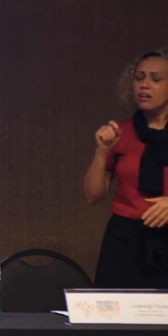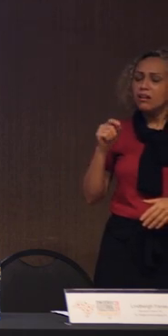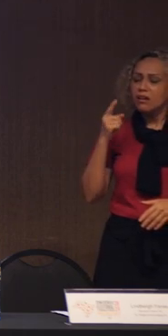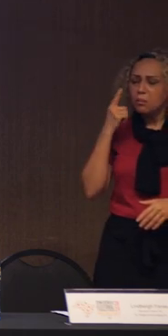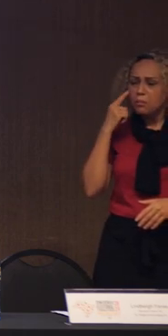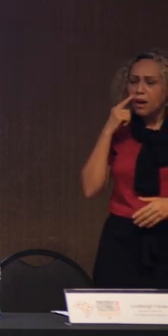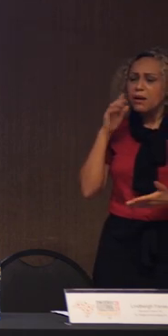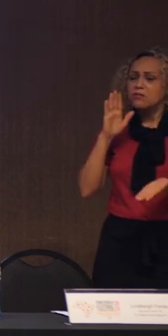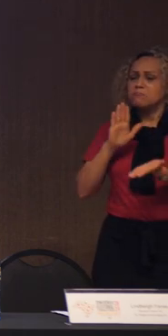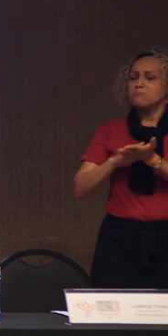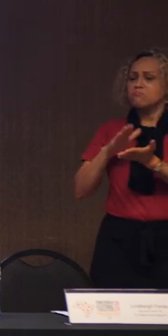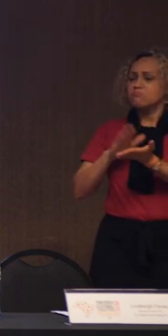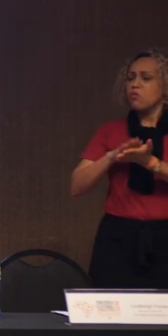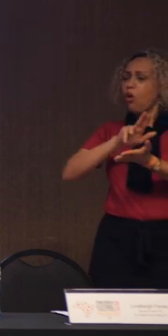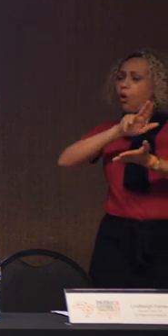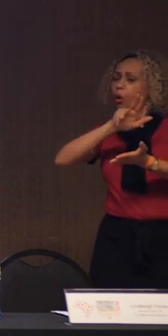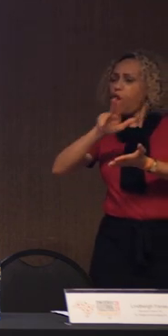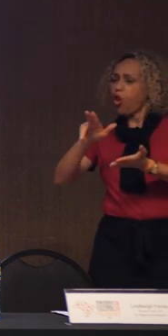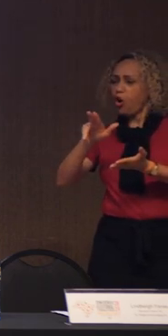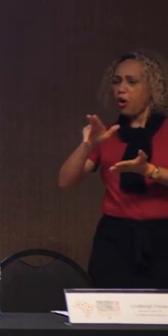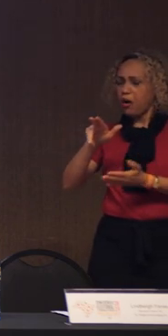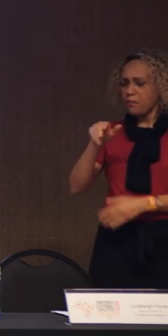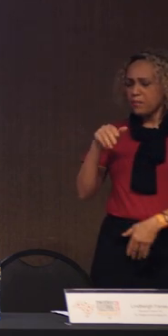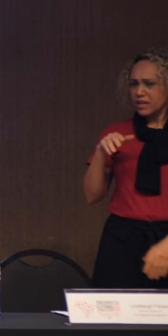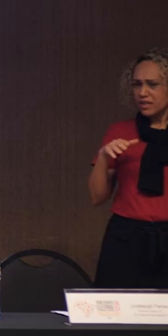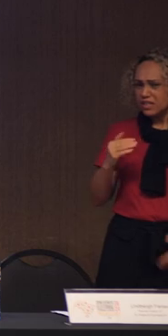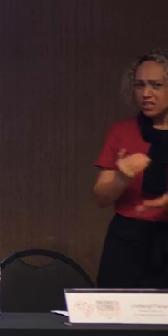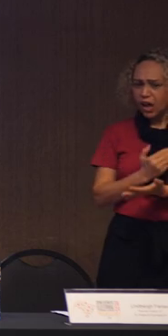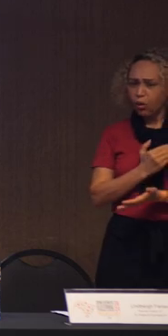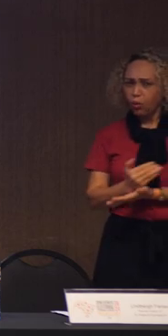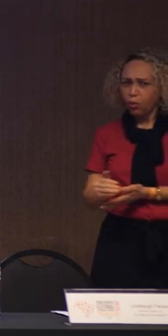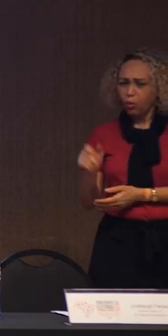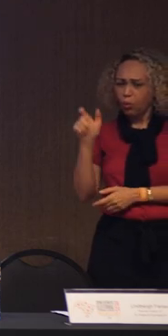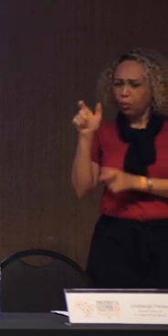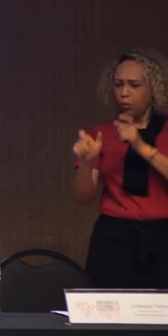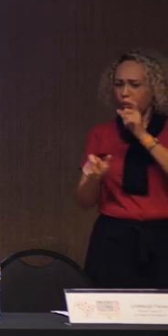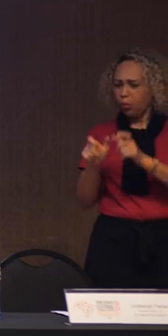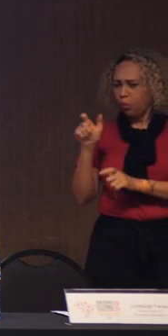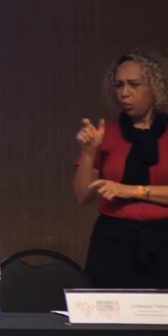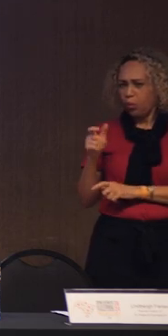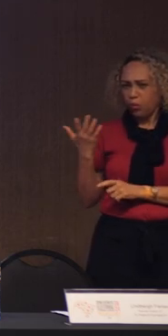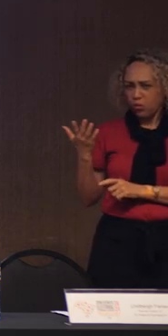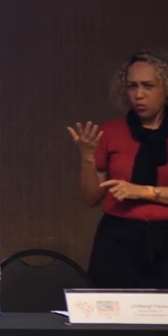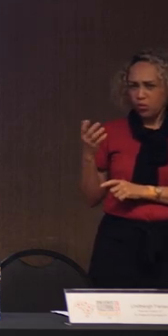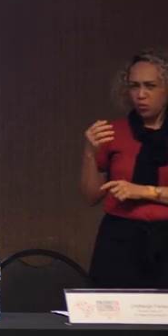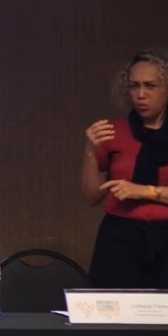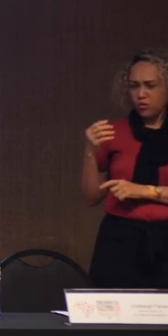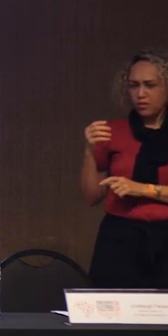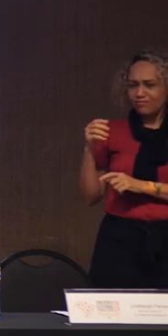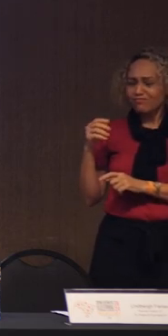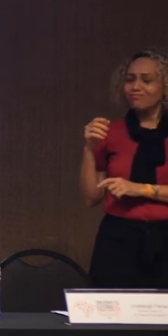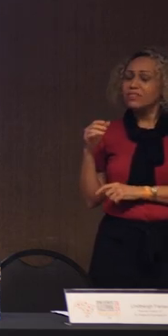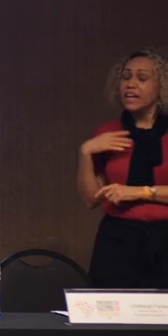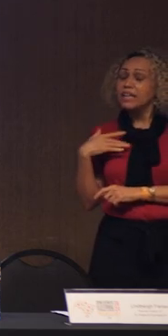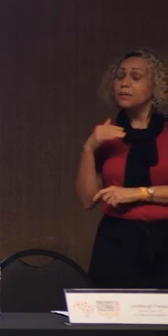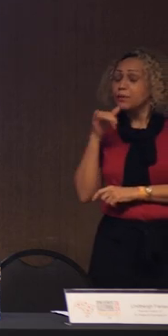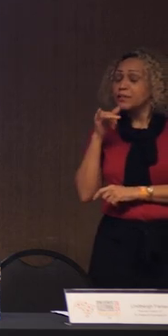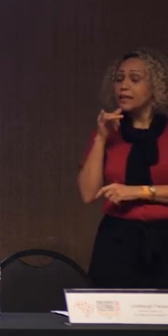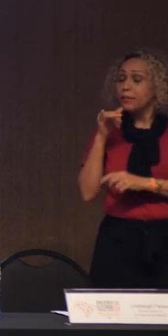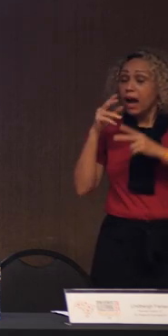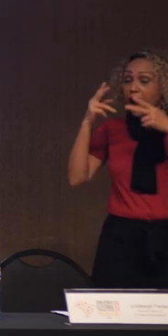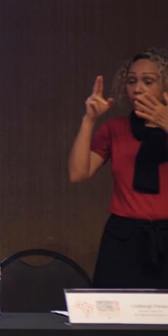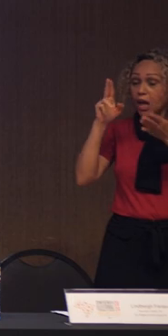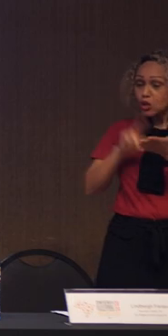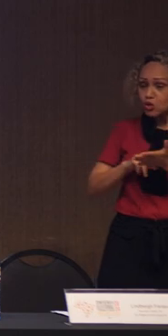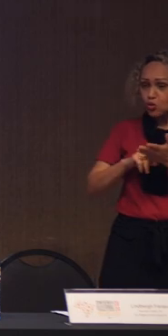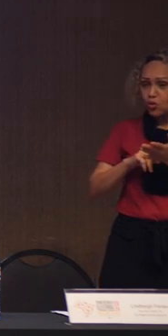petistas. Então, nós precisamos ter um comando no governo. Nós precisamos ter clareza da nossa estratégia. Porque, por exemplo,